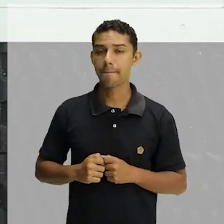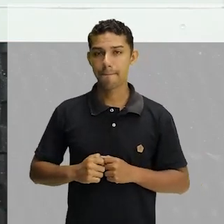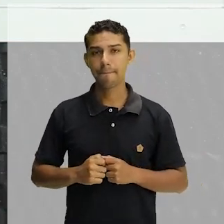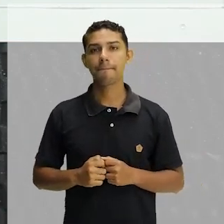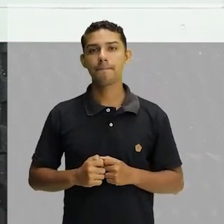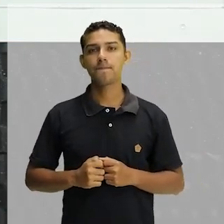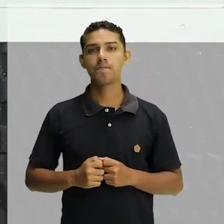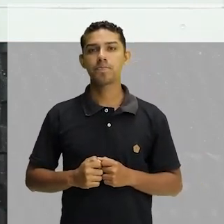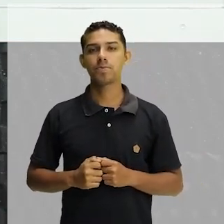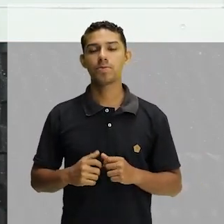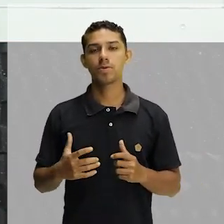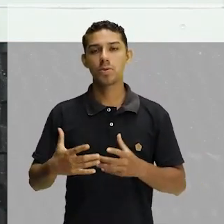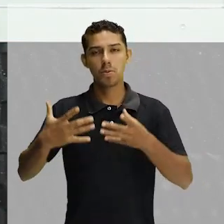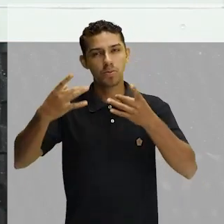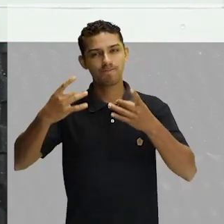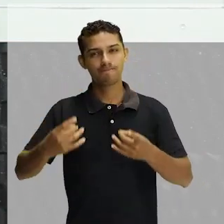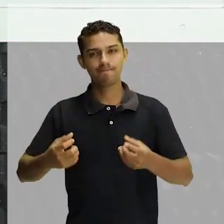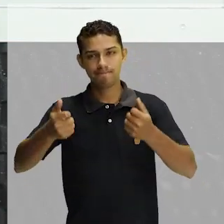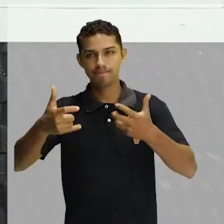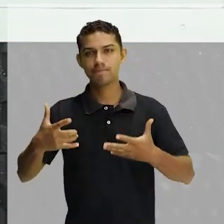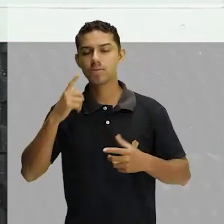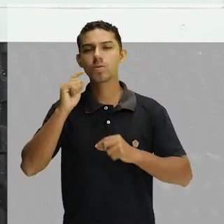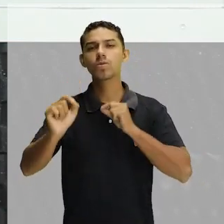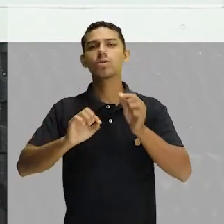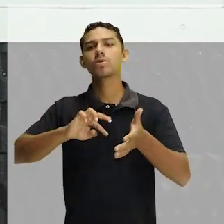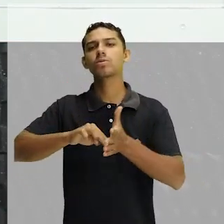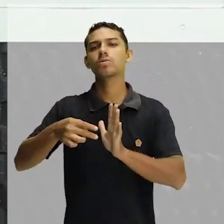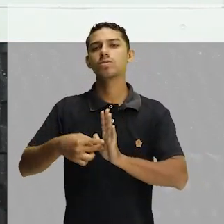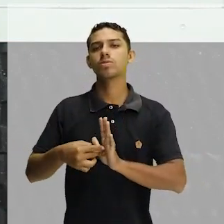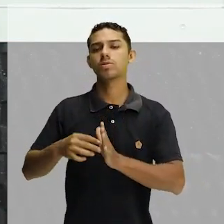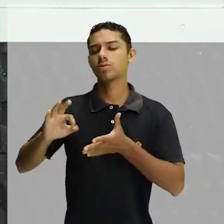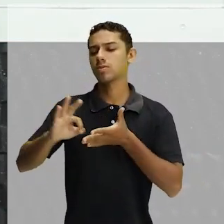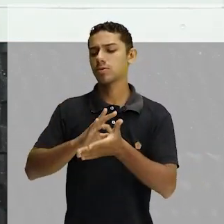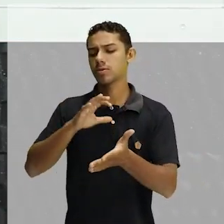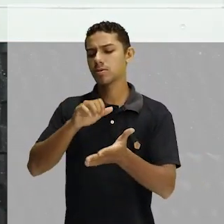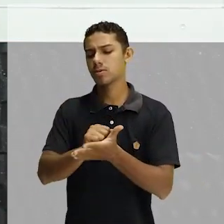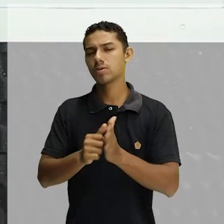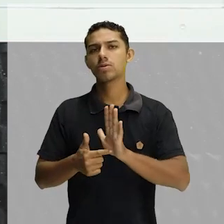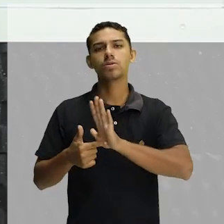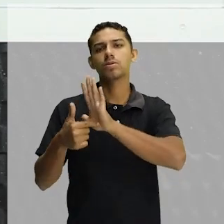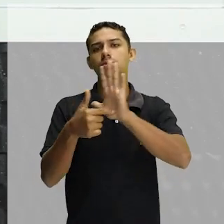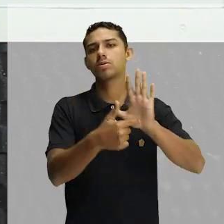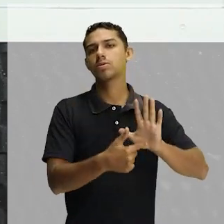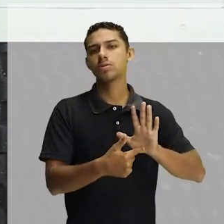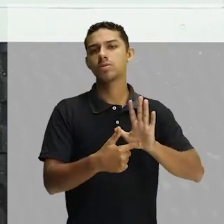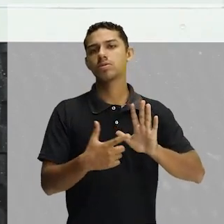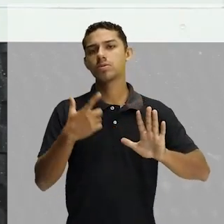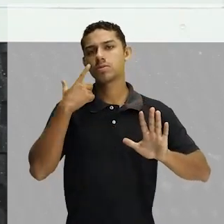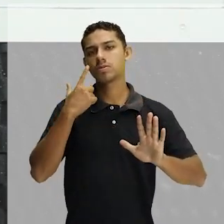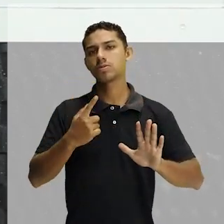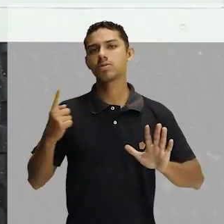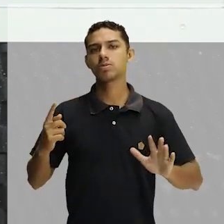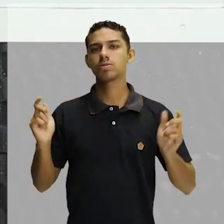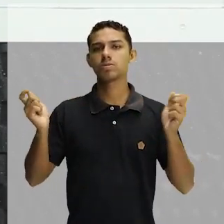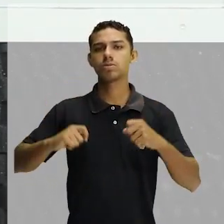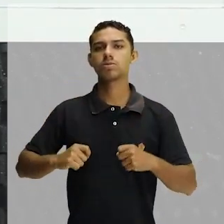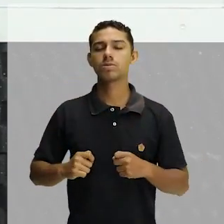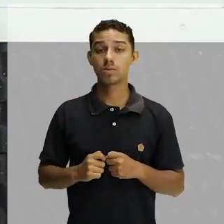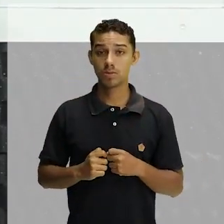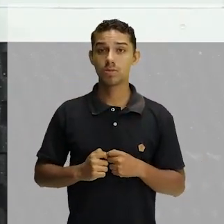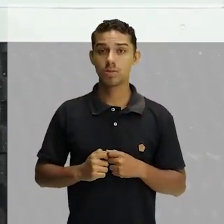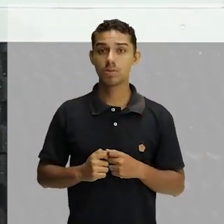bem, certo, delineados. O que é o contratualismo? O contratualismo é uma série, na